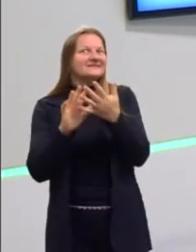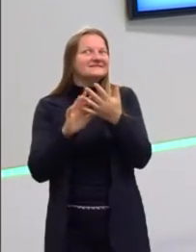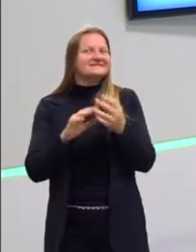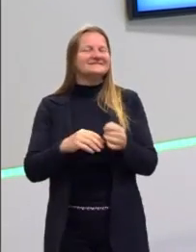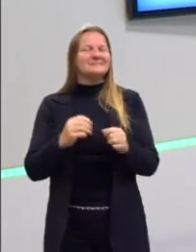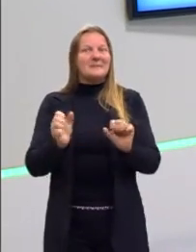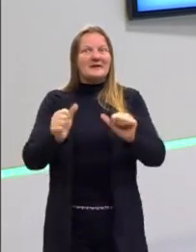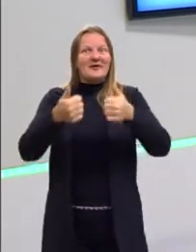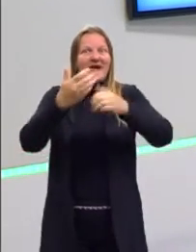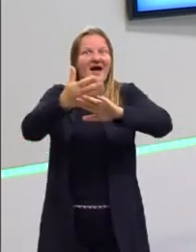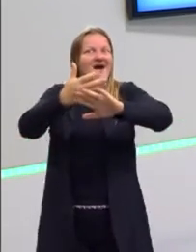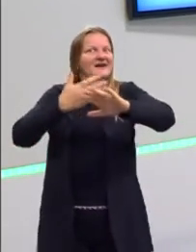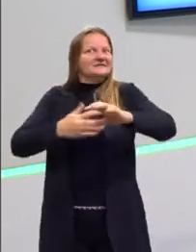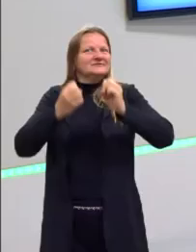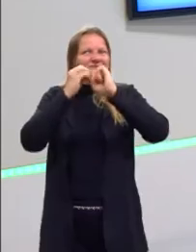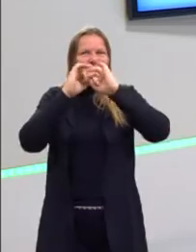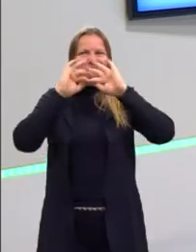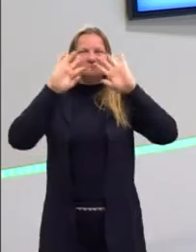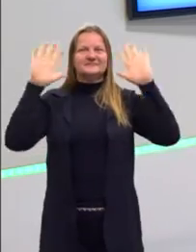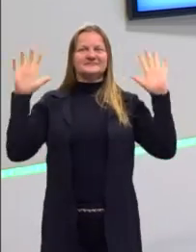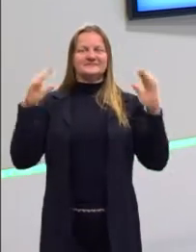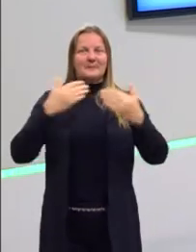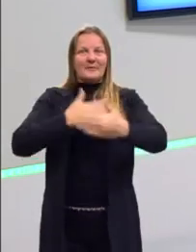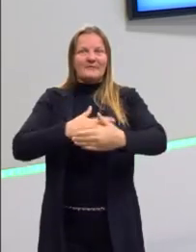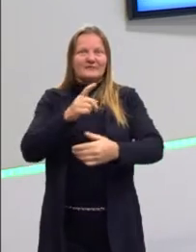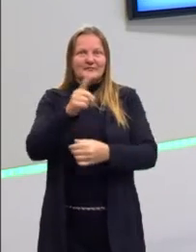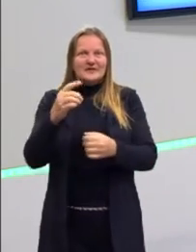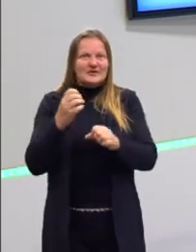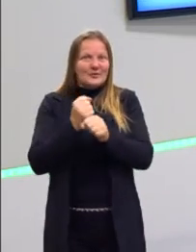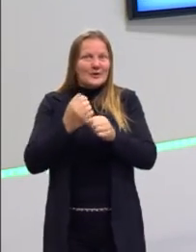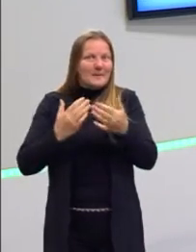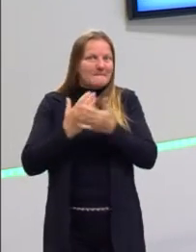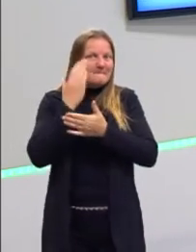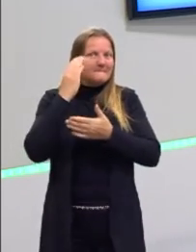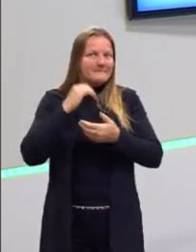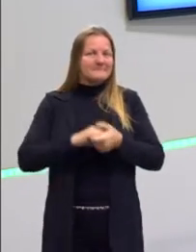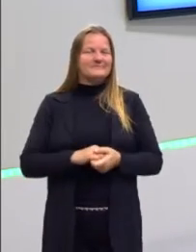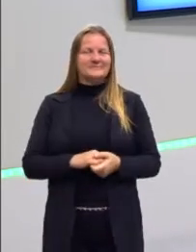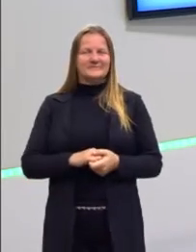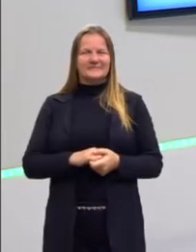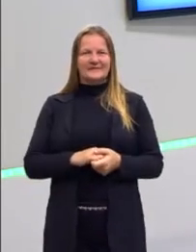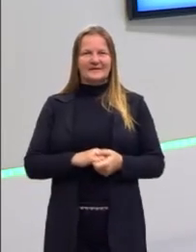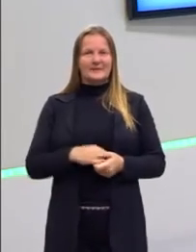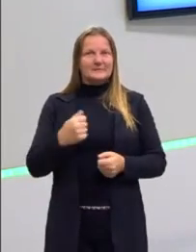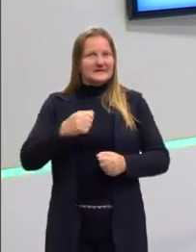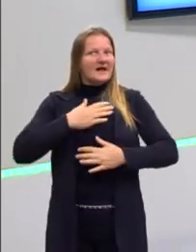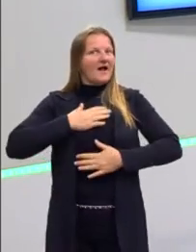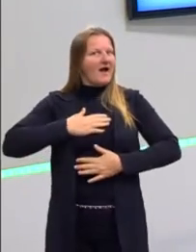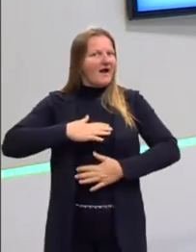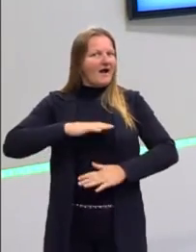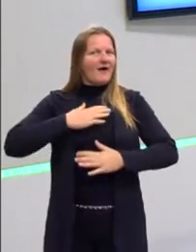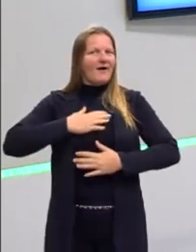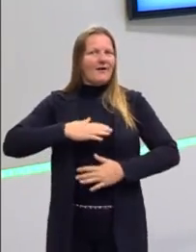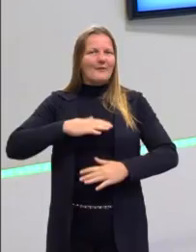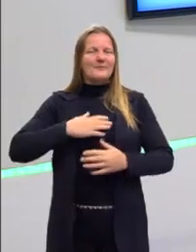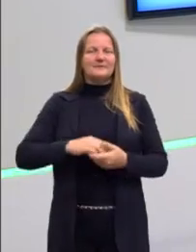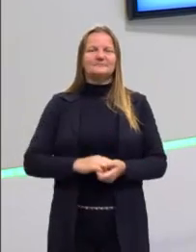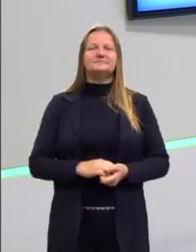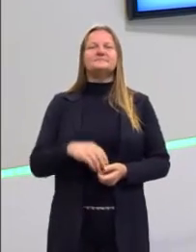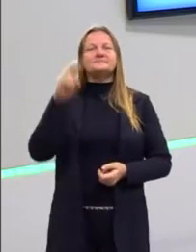aí a tua prova né não é mais a mesma como poderia ser uma prova se tu tivesse mais calmo tá a gurizada